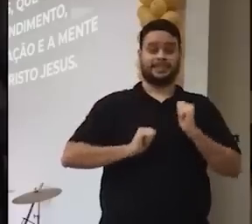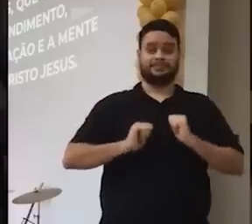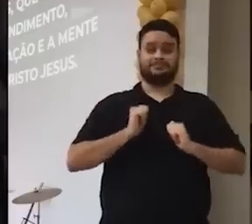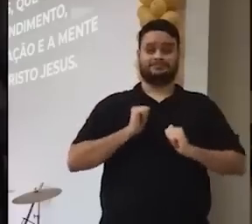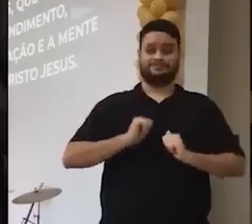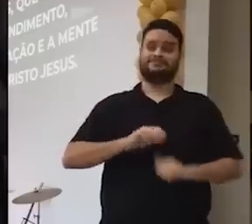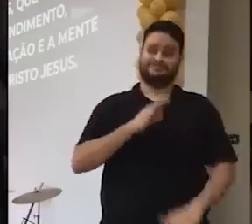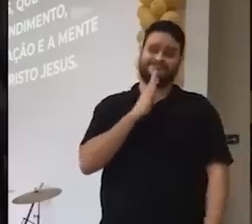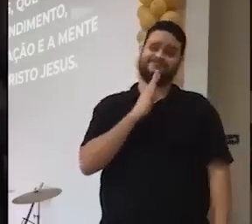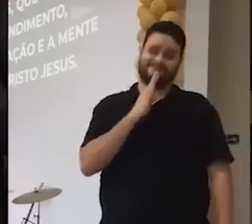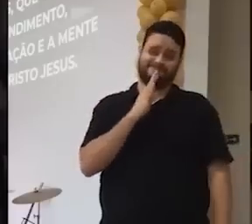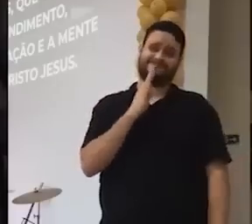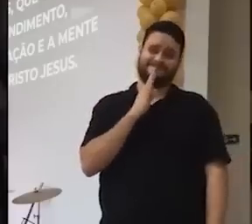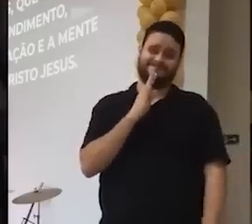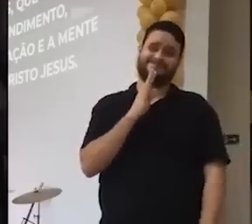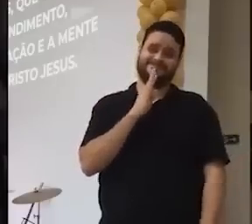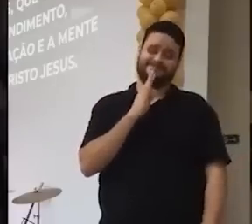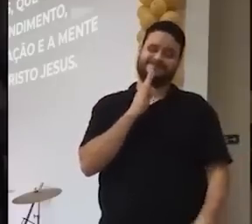Conhece?